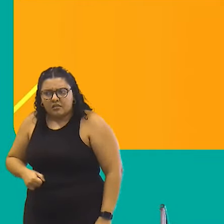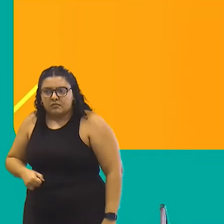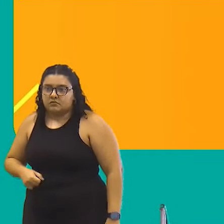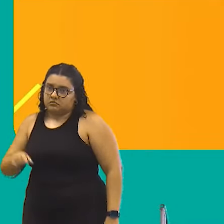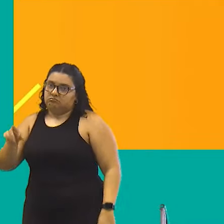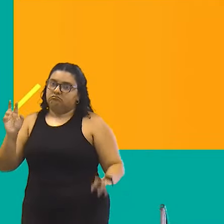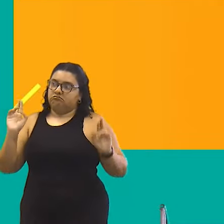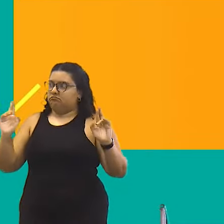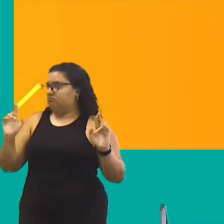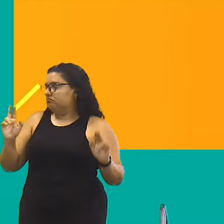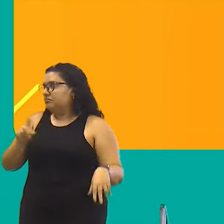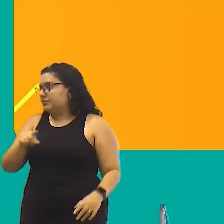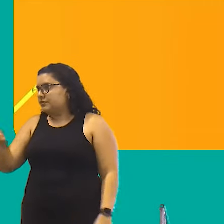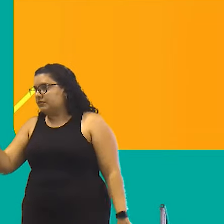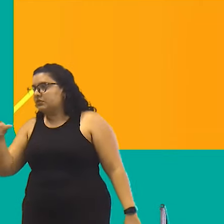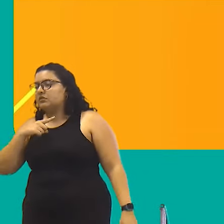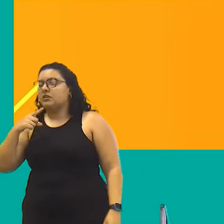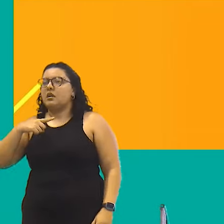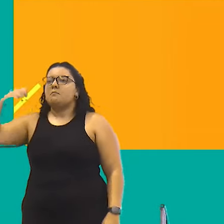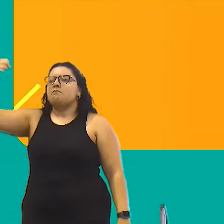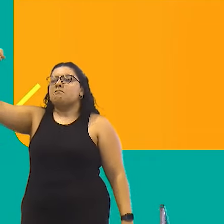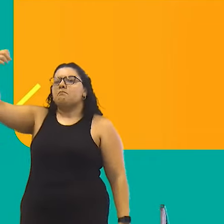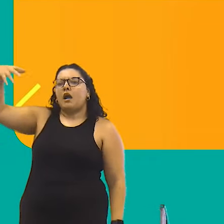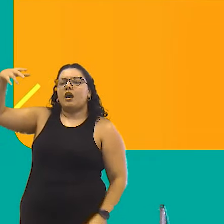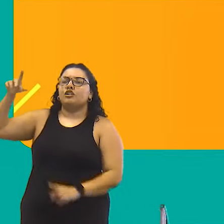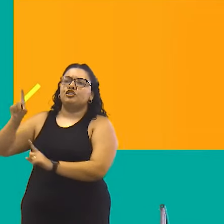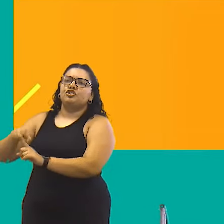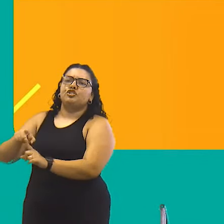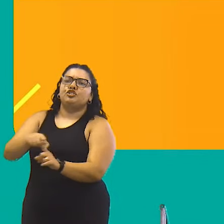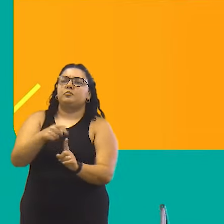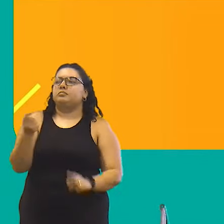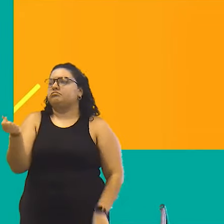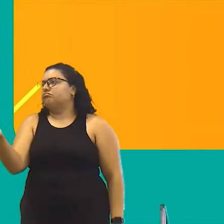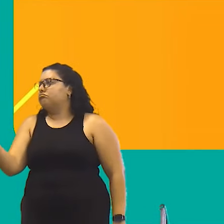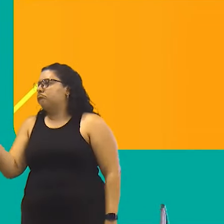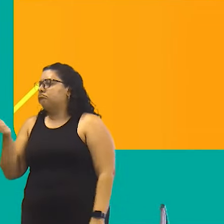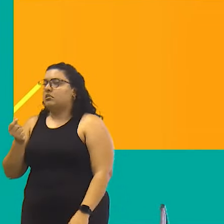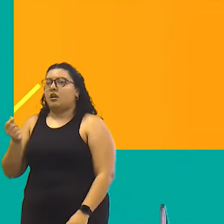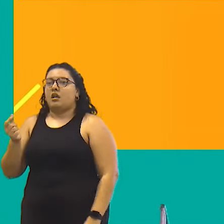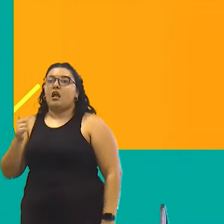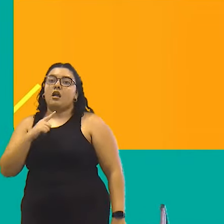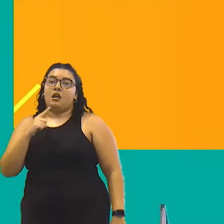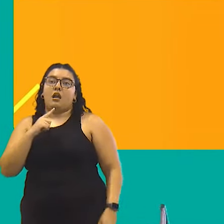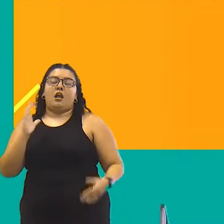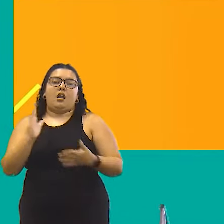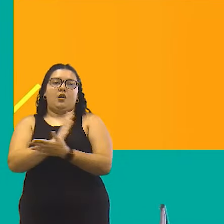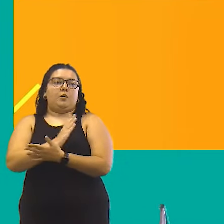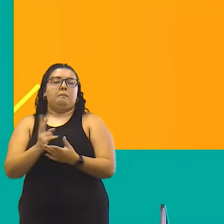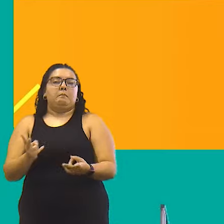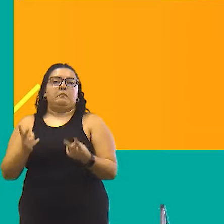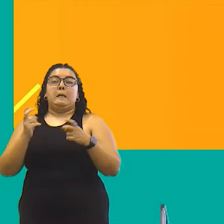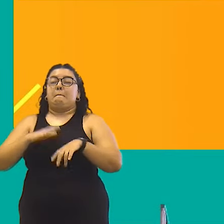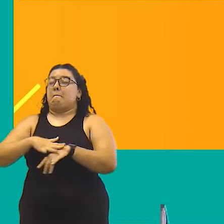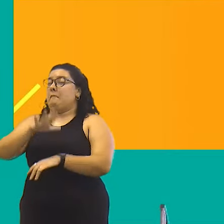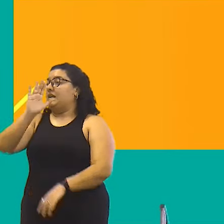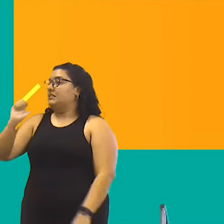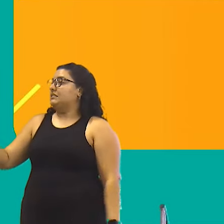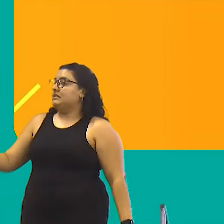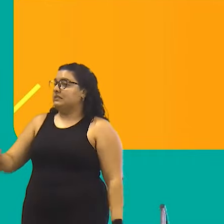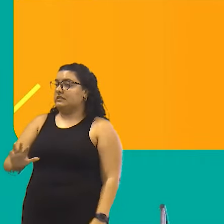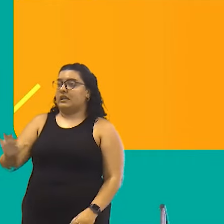sim. Vocês veem lâmpadas de diferentes preços. Você já notou qual que é a mais cara?